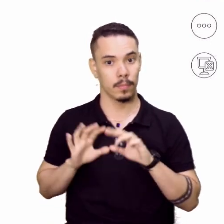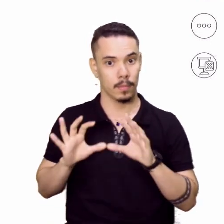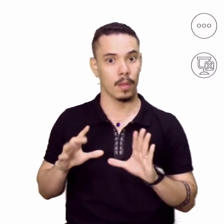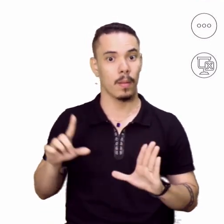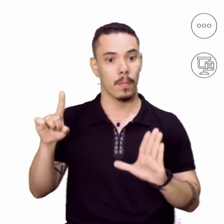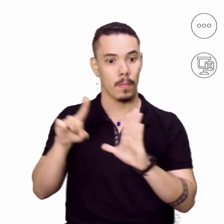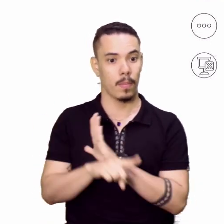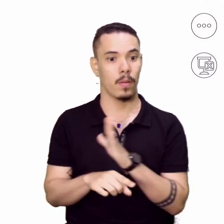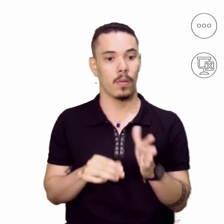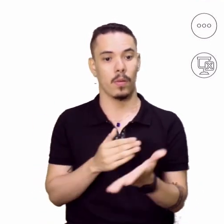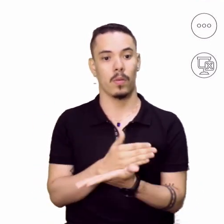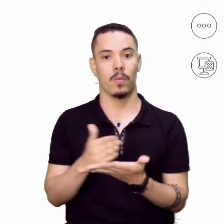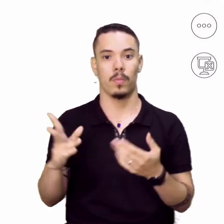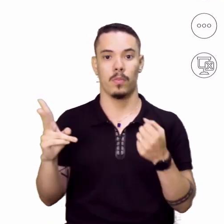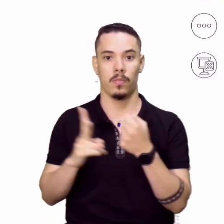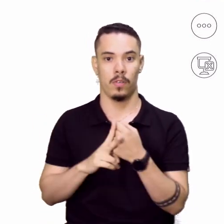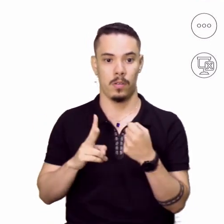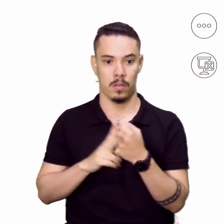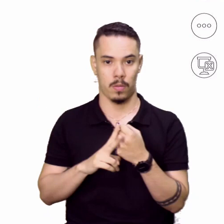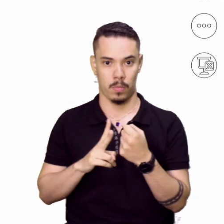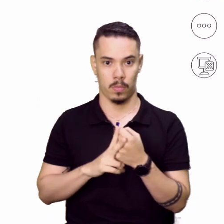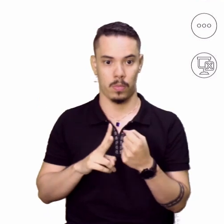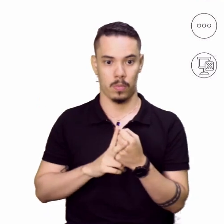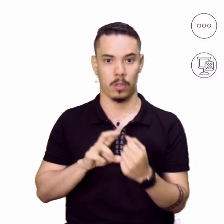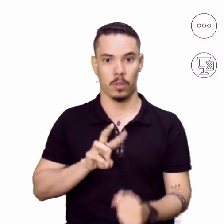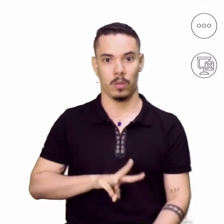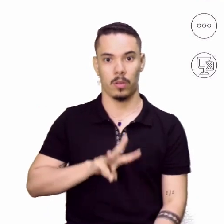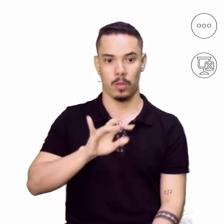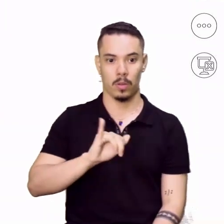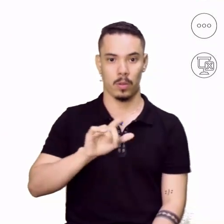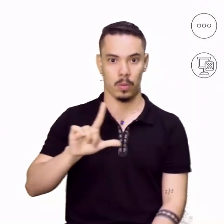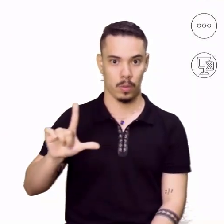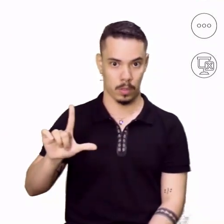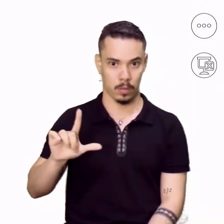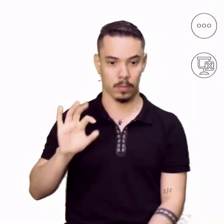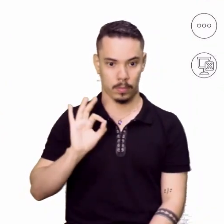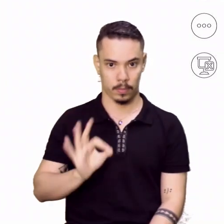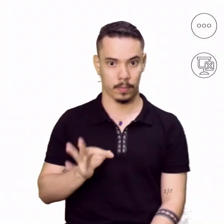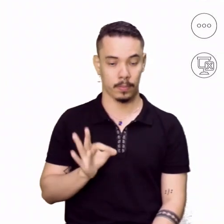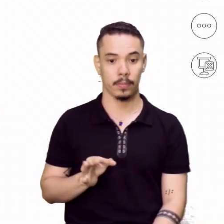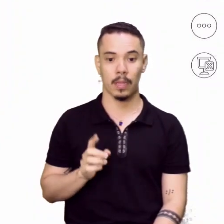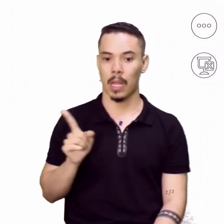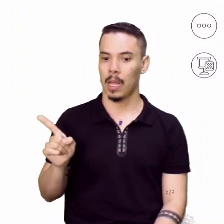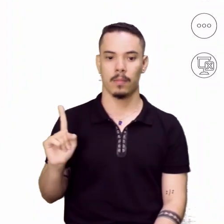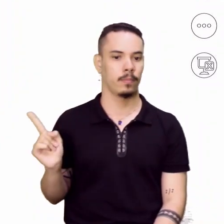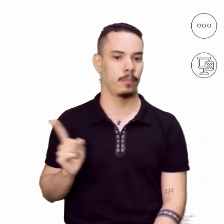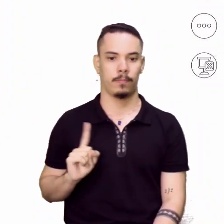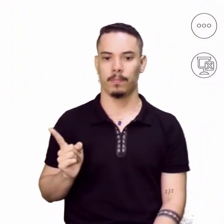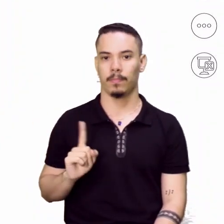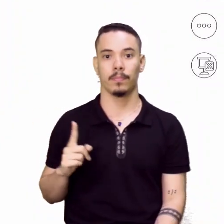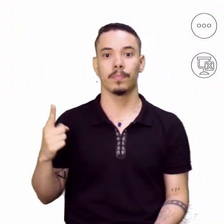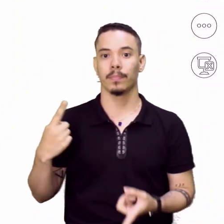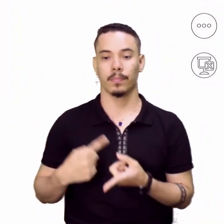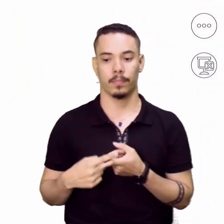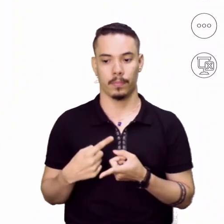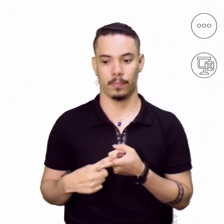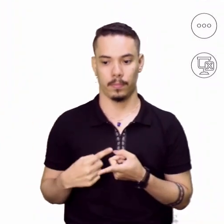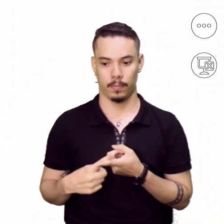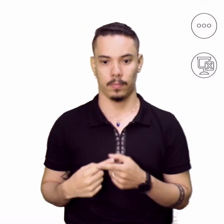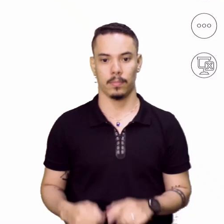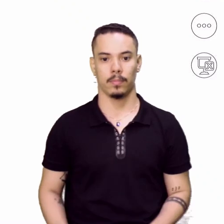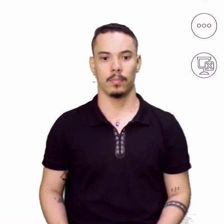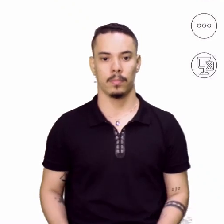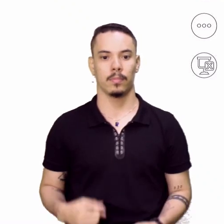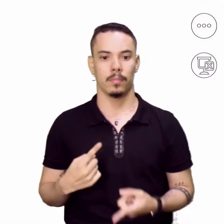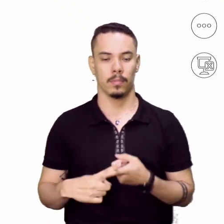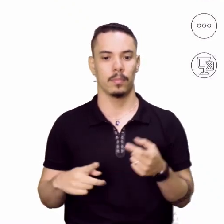pergunta Tá começando com o verbo modal Will perceba que aqui a pergunta não começou com El por quê Porque o